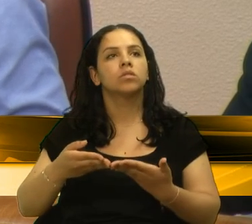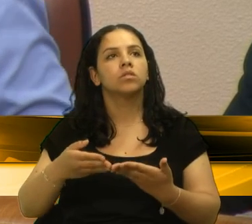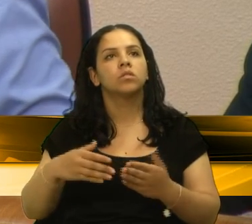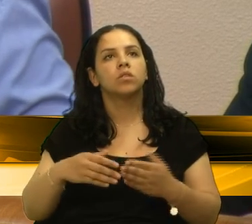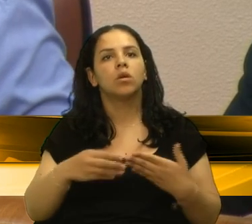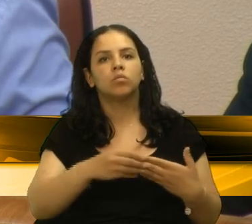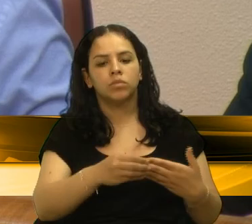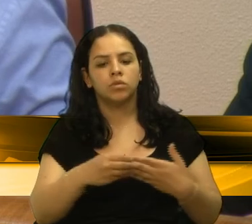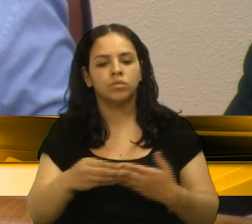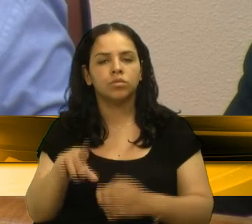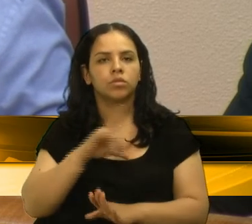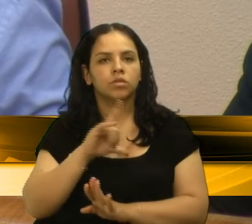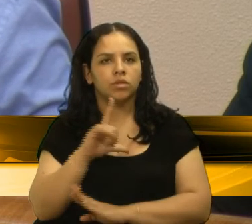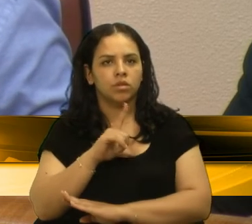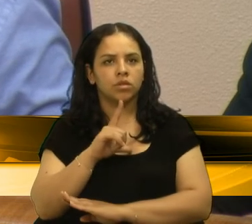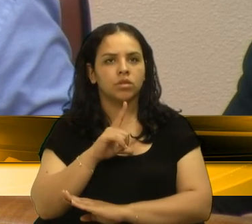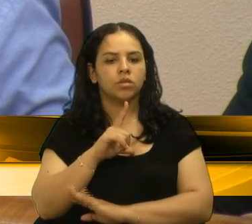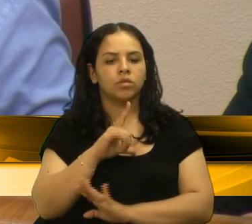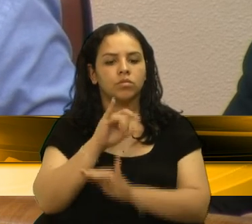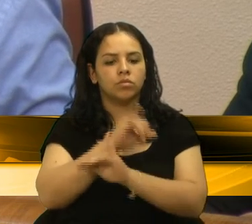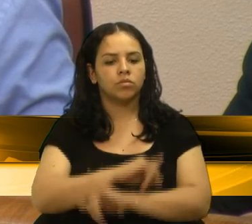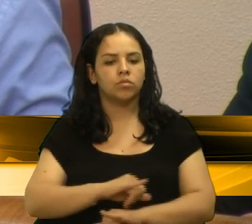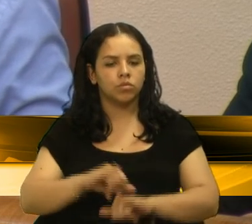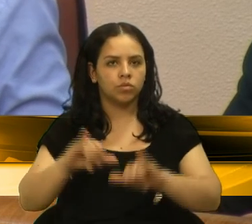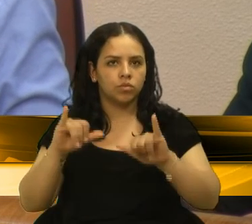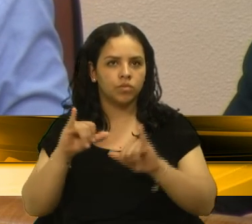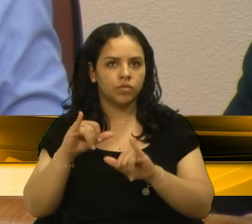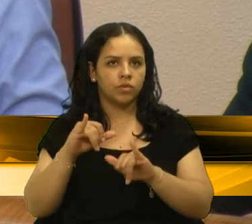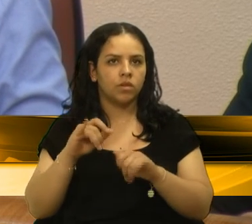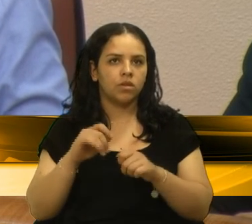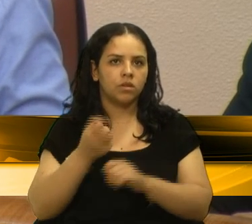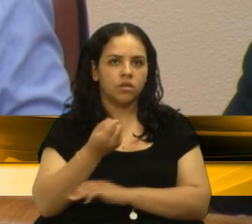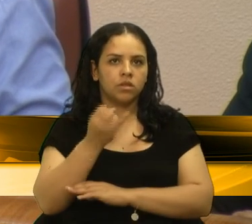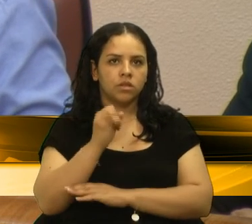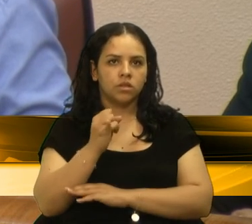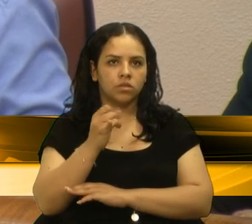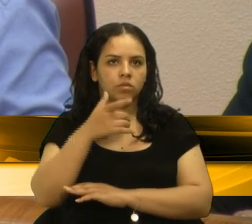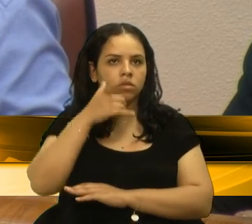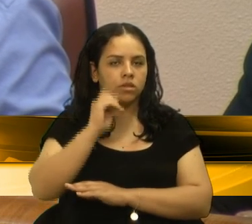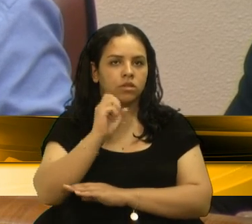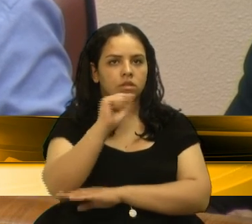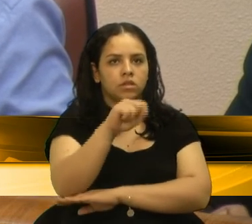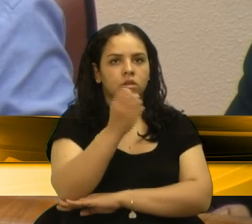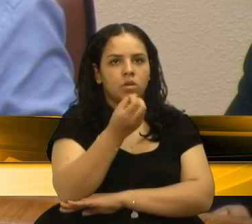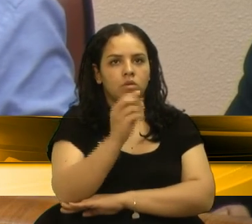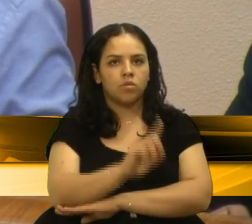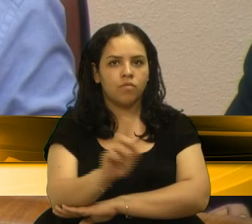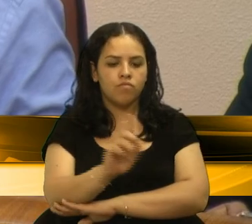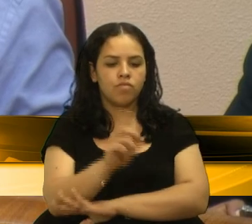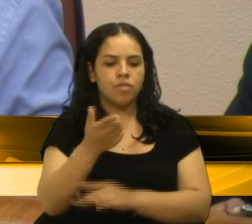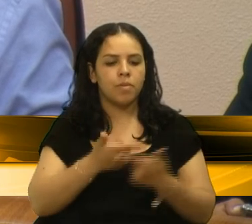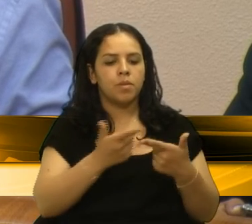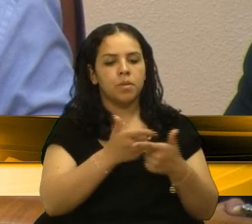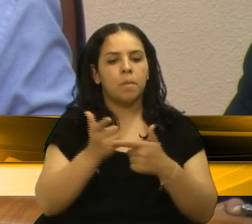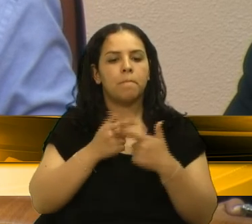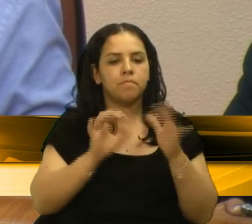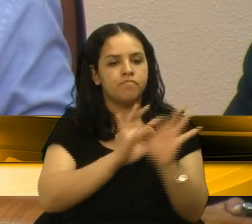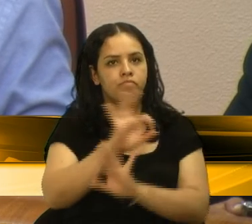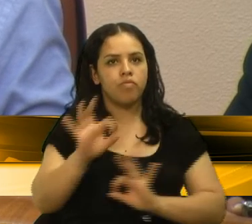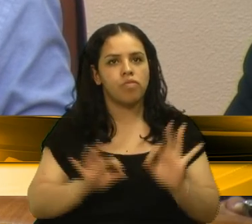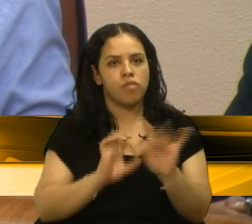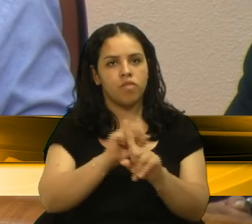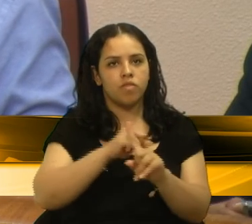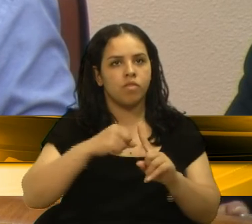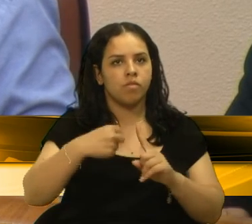um parecer, ela se manifesta se favorável à renovação do contrato de gestão compartilhada com aquela organização social que está